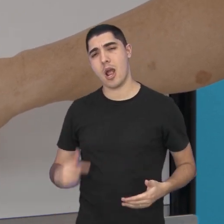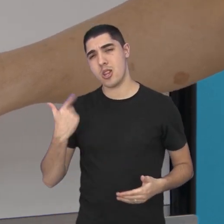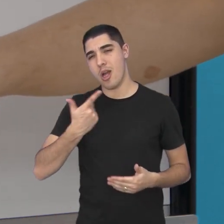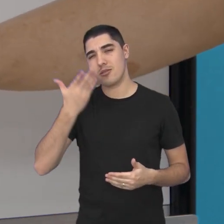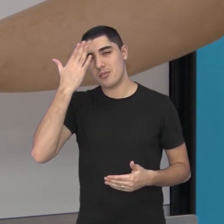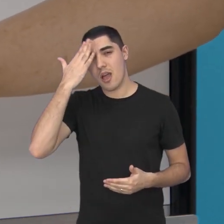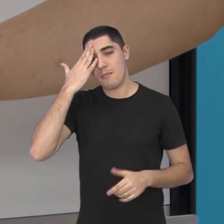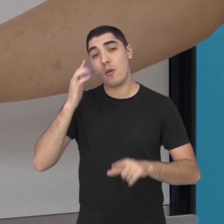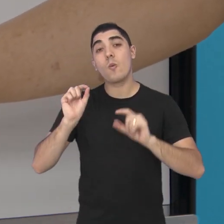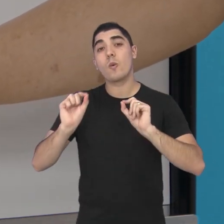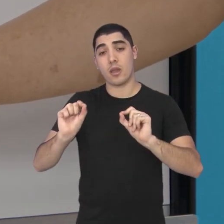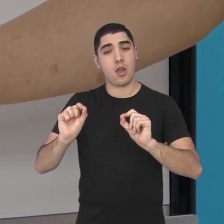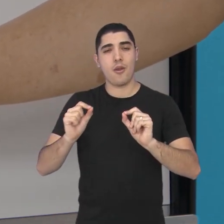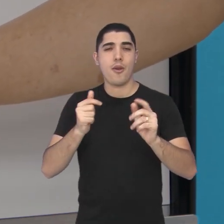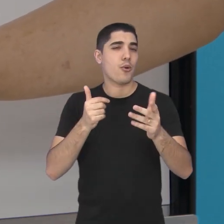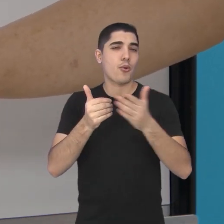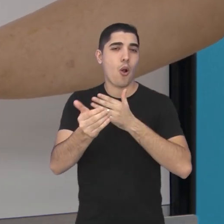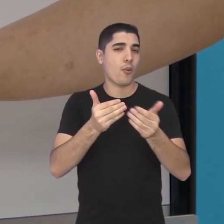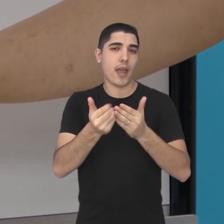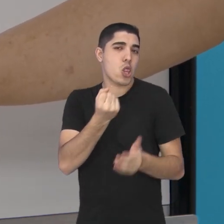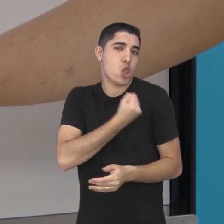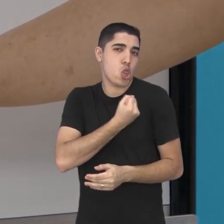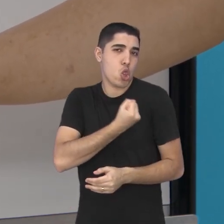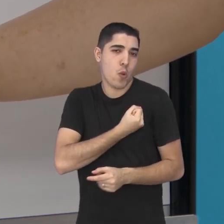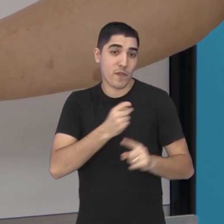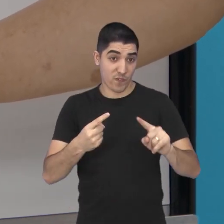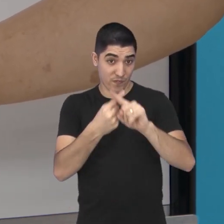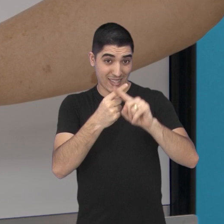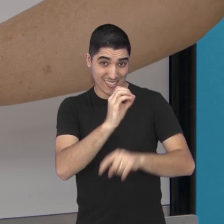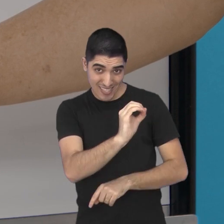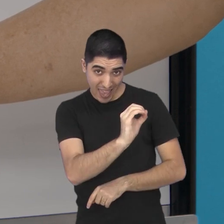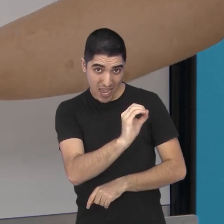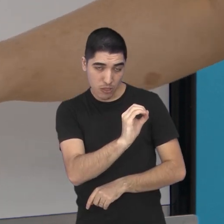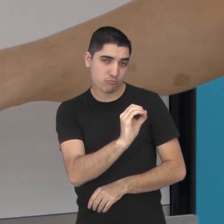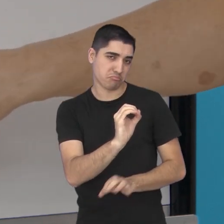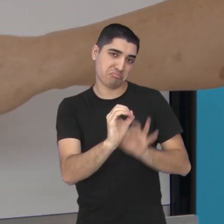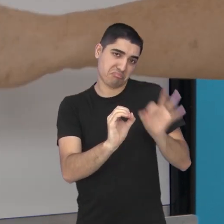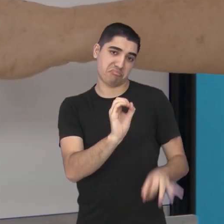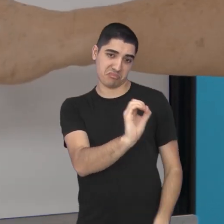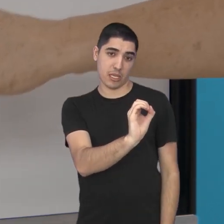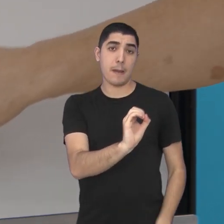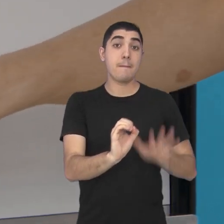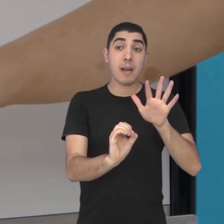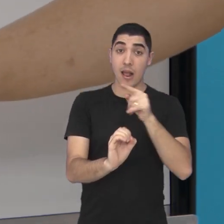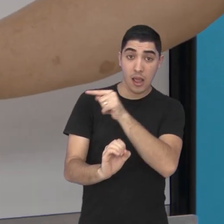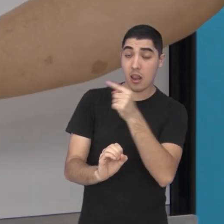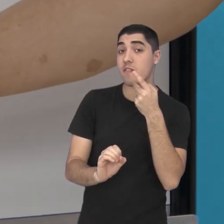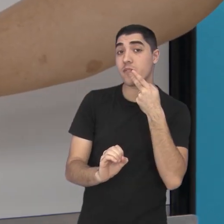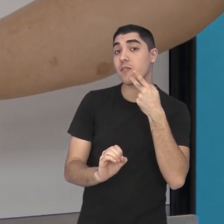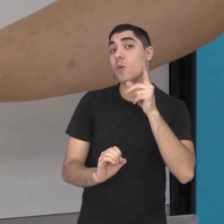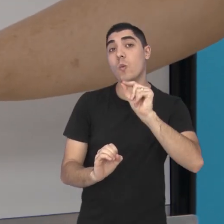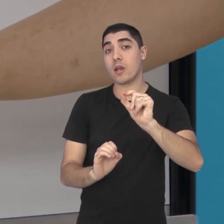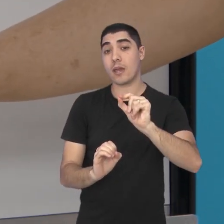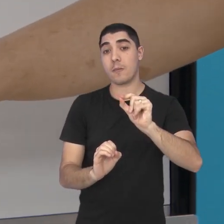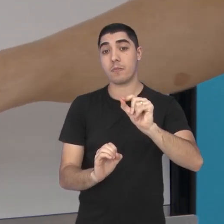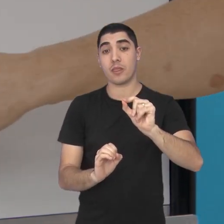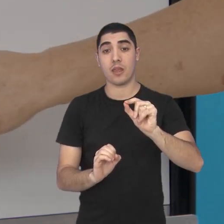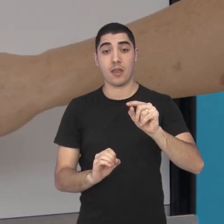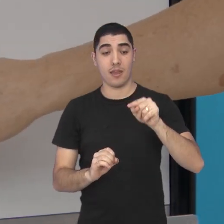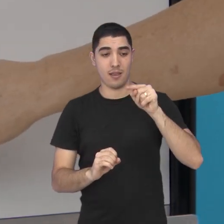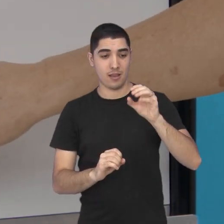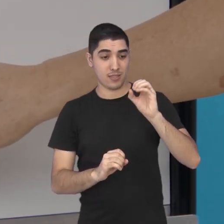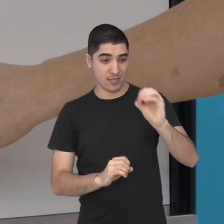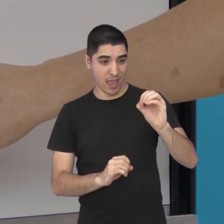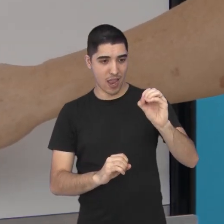a gente sabe que qualquer número multiplicado por 0 dá 0. Mas daqui, essa equação está dizendo que 0 vezes x